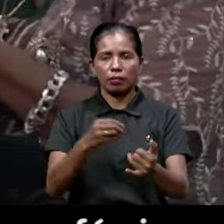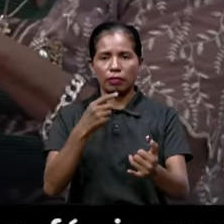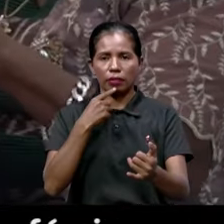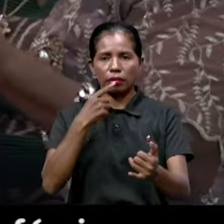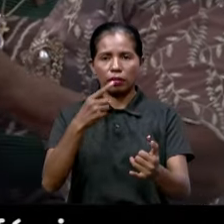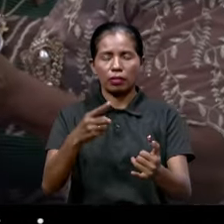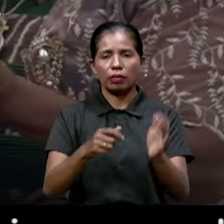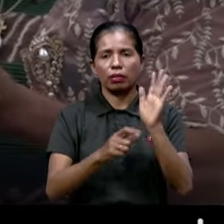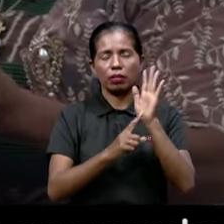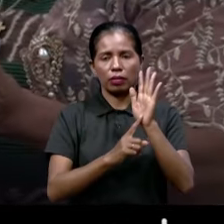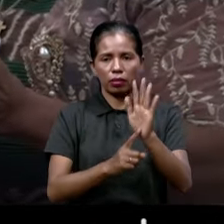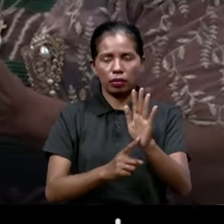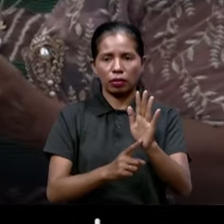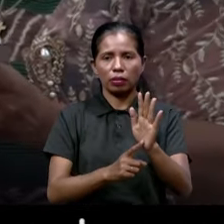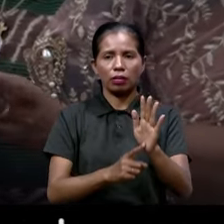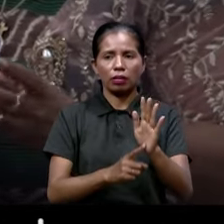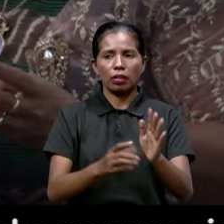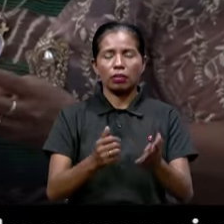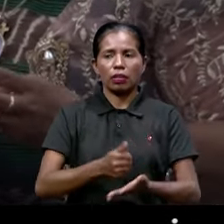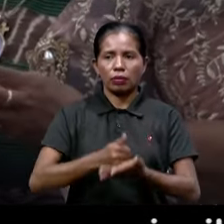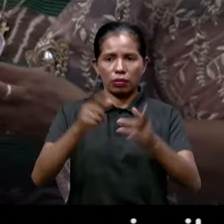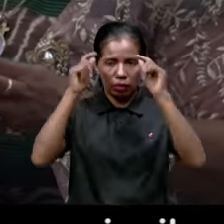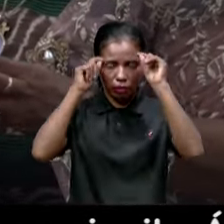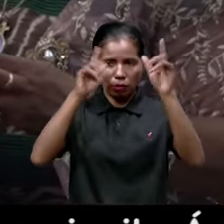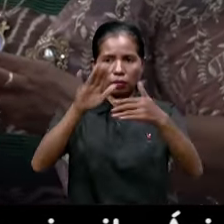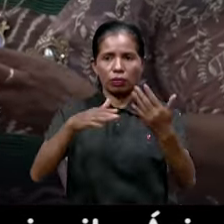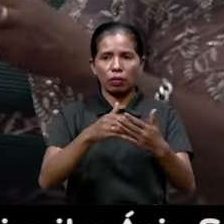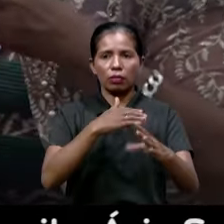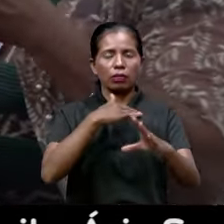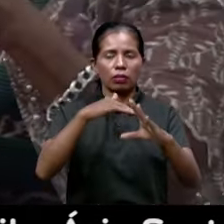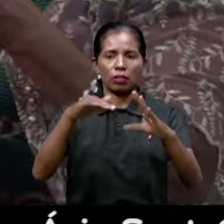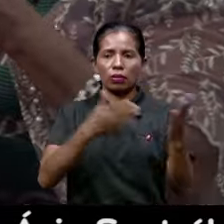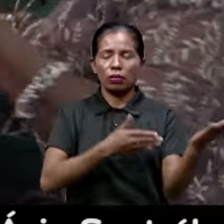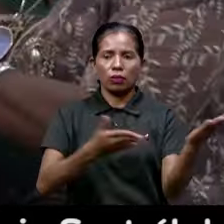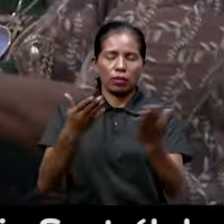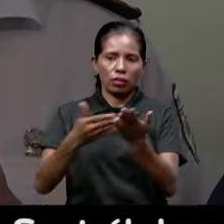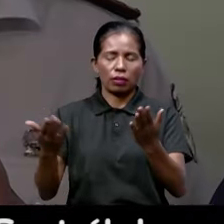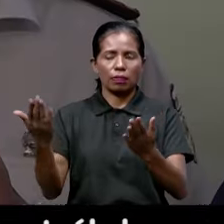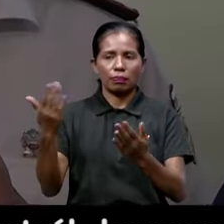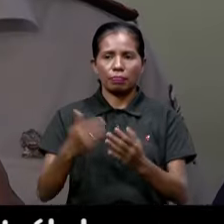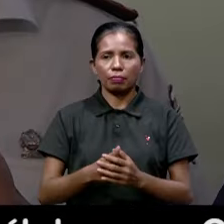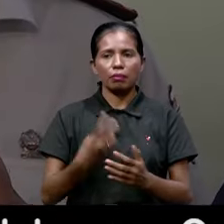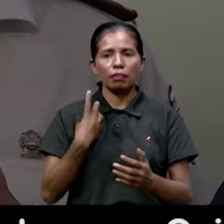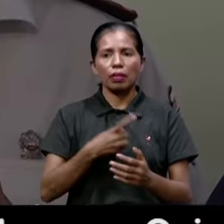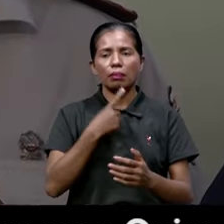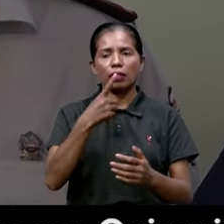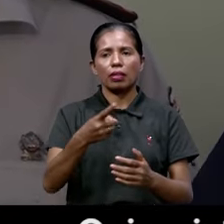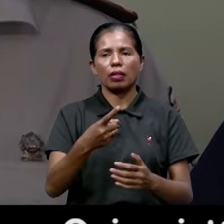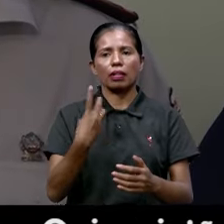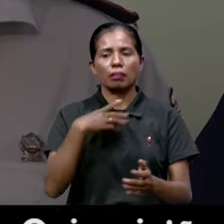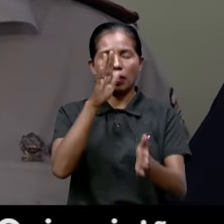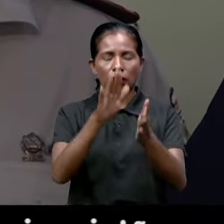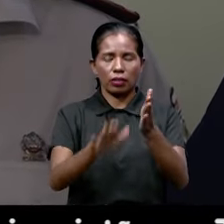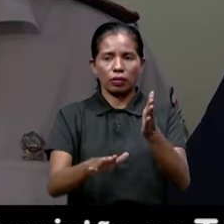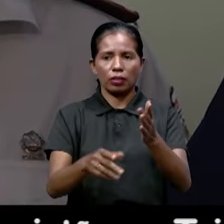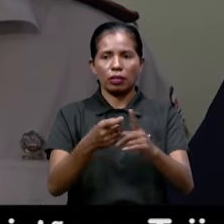tasa exporta saun objetivo at facilita timoruan sira halo exporta saun. Arte kasta mo hiam hatete ona. Tamasa ma me hatun te exporta